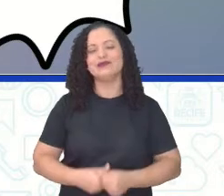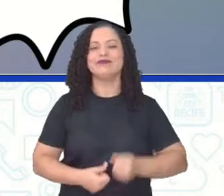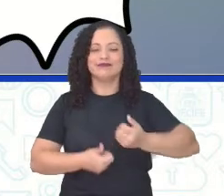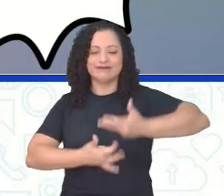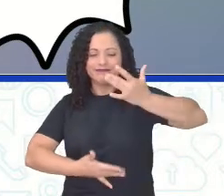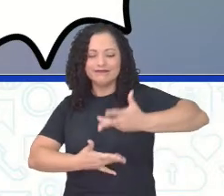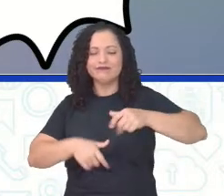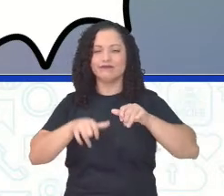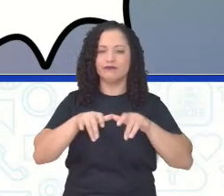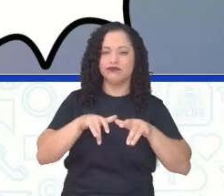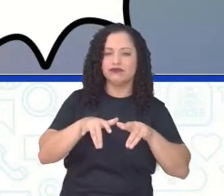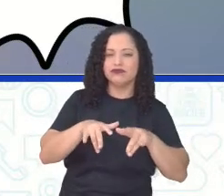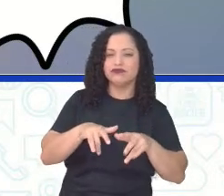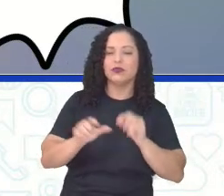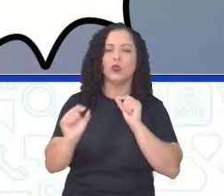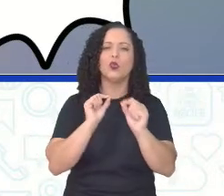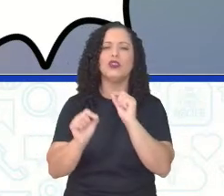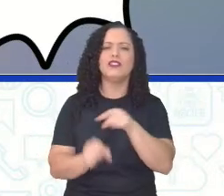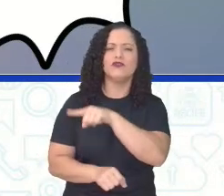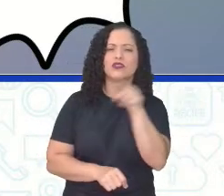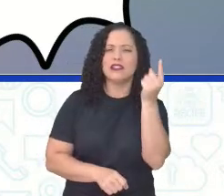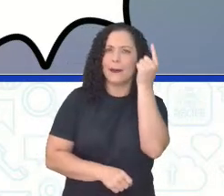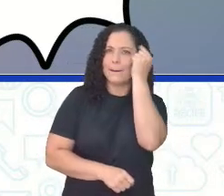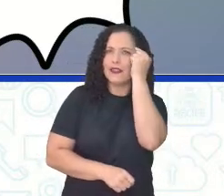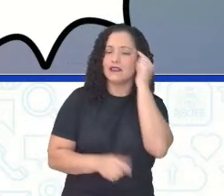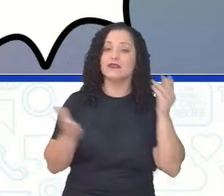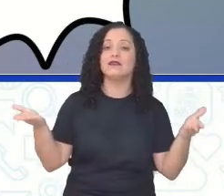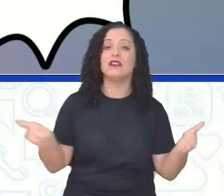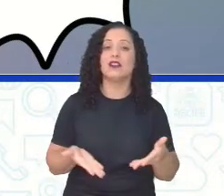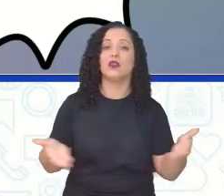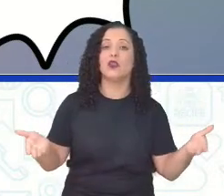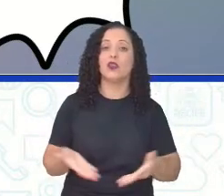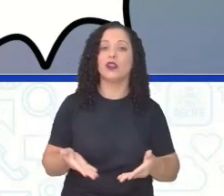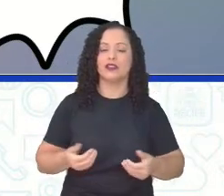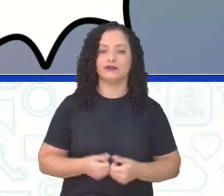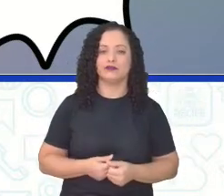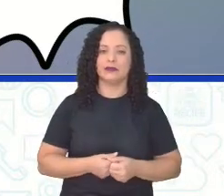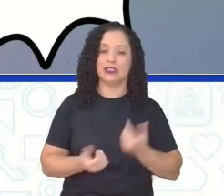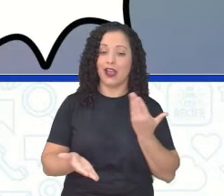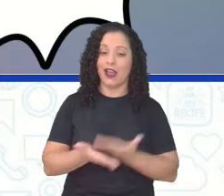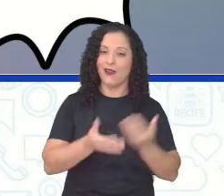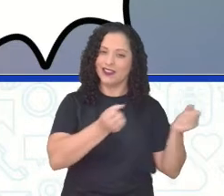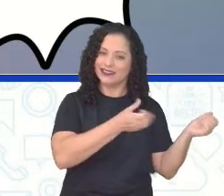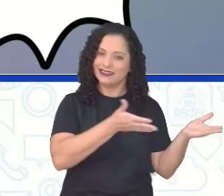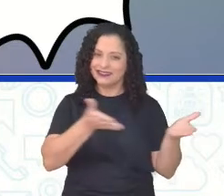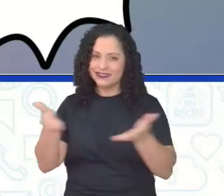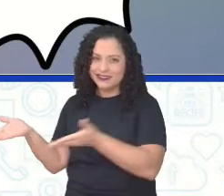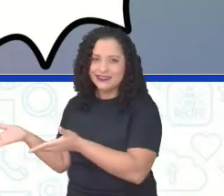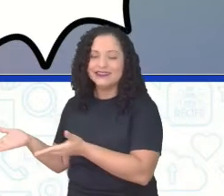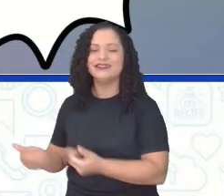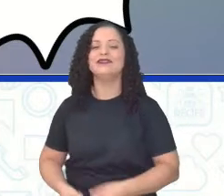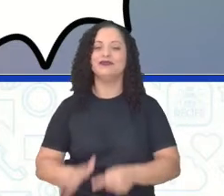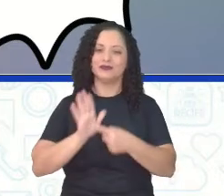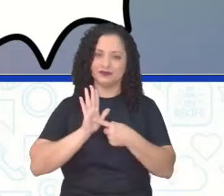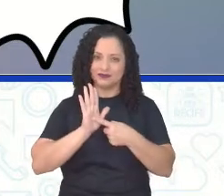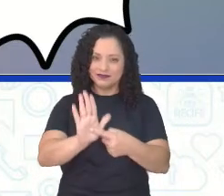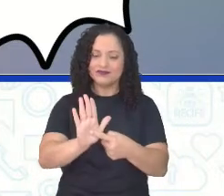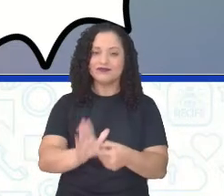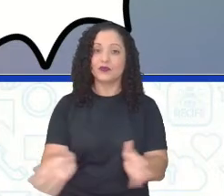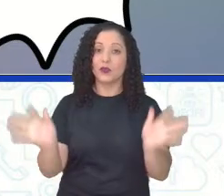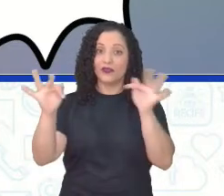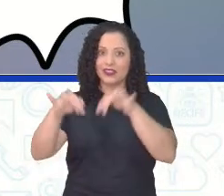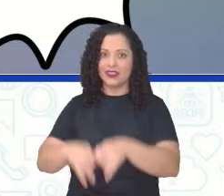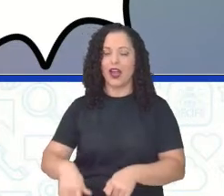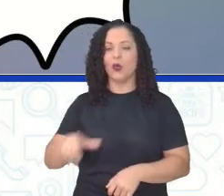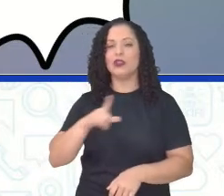aí no papelzinho o que é que você está pensando agora e no decorrer da aula, fica atento para reestruturar e ao final dessa